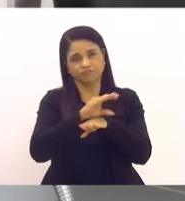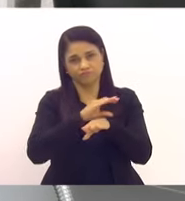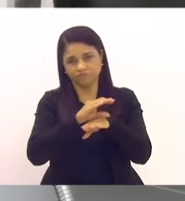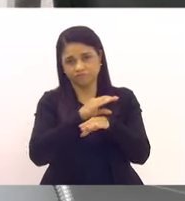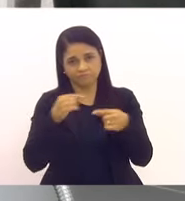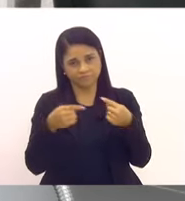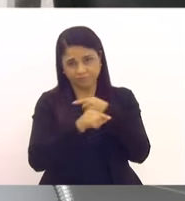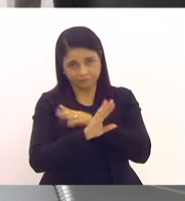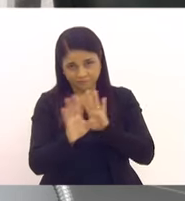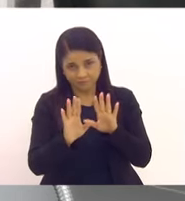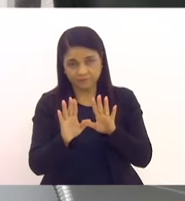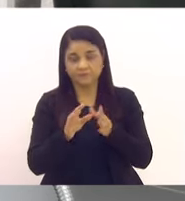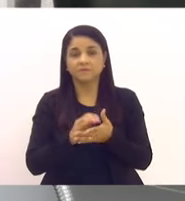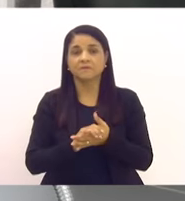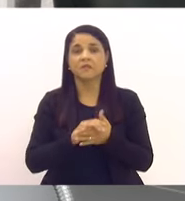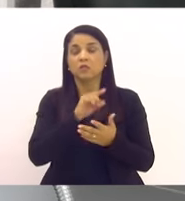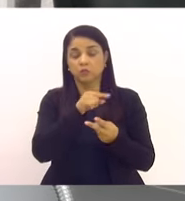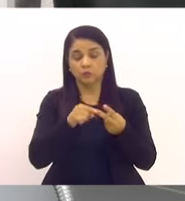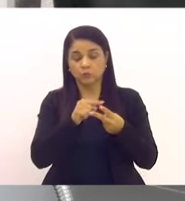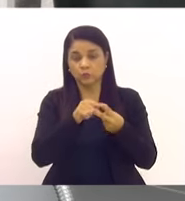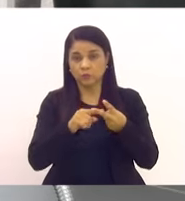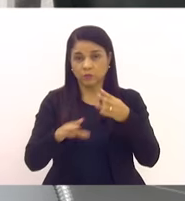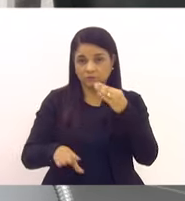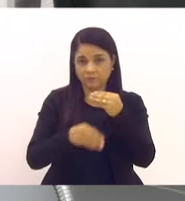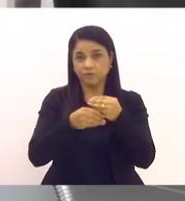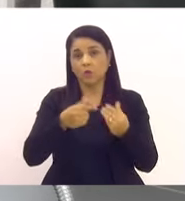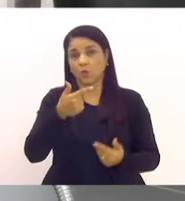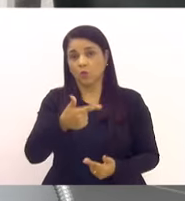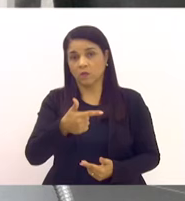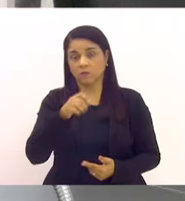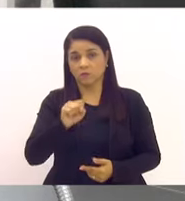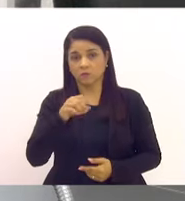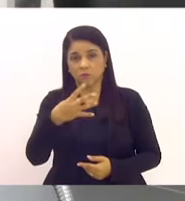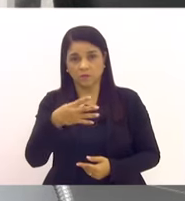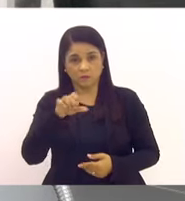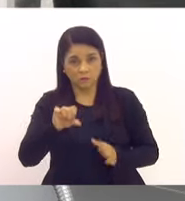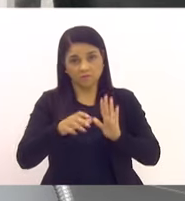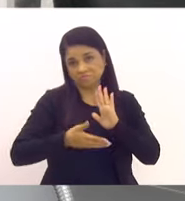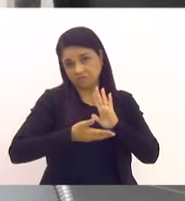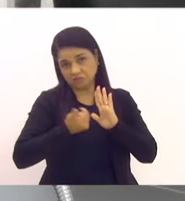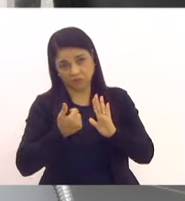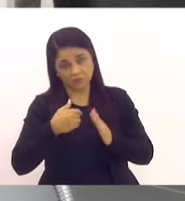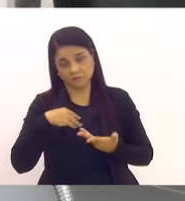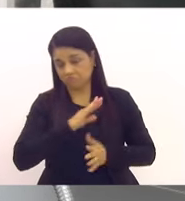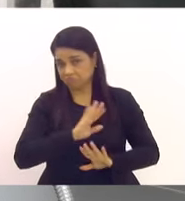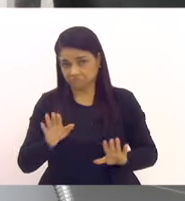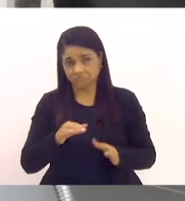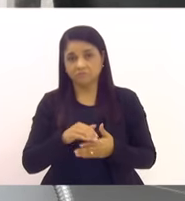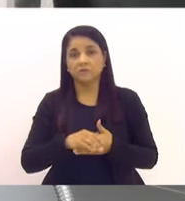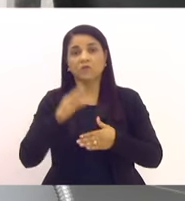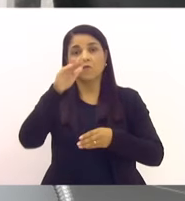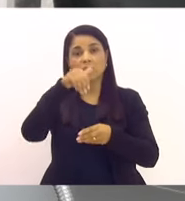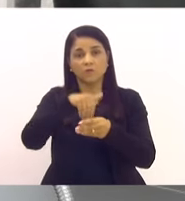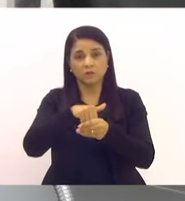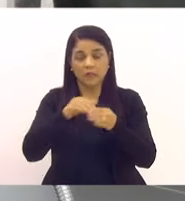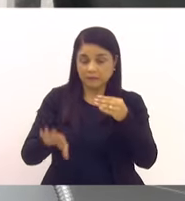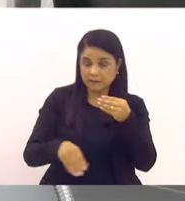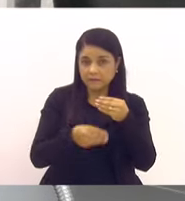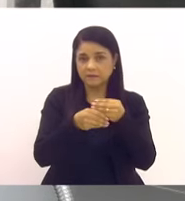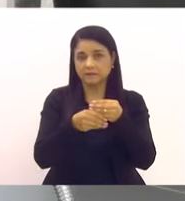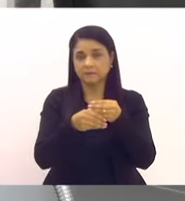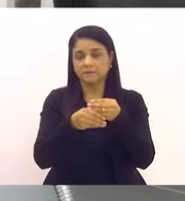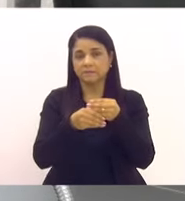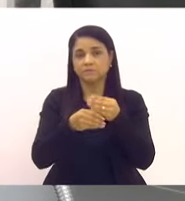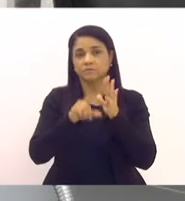Só havia duas anexações, o 48 e o 49. O 49 foi retirado de pauta. Então vamos votar a anexação